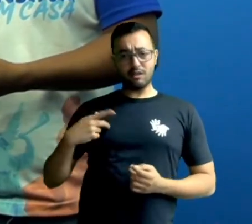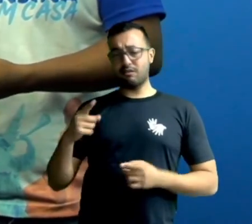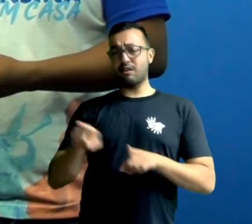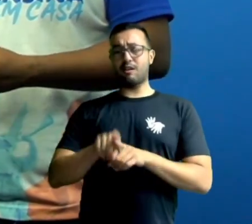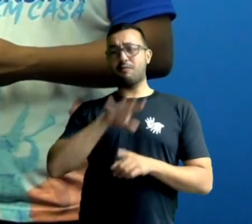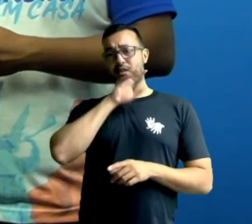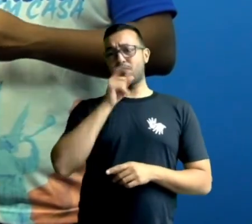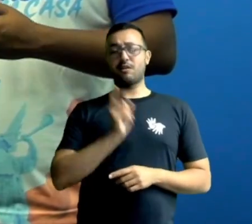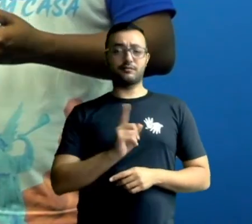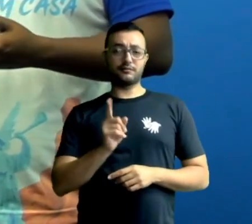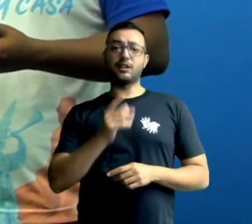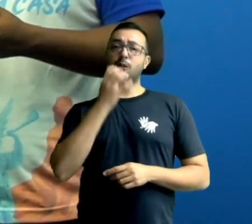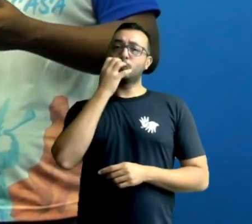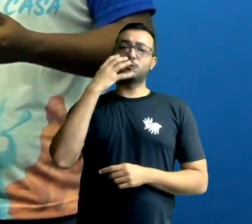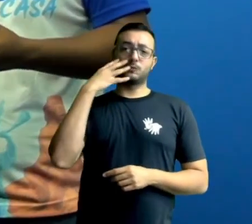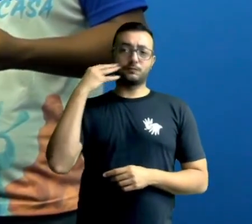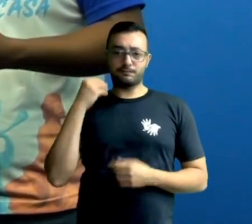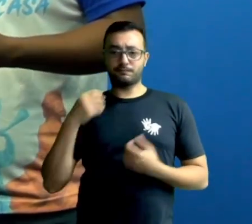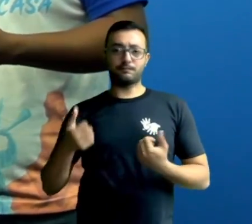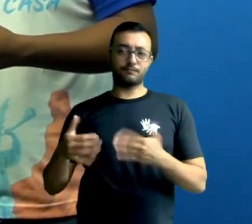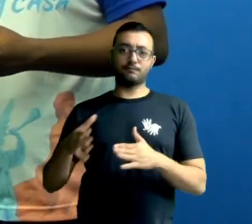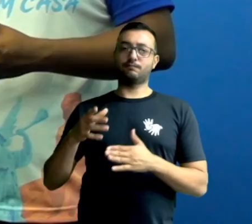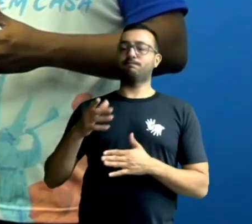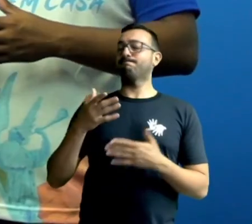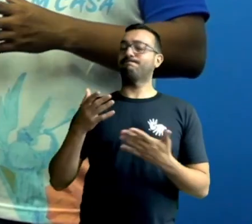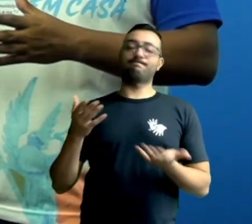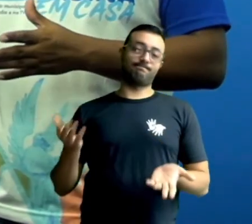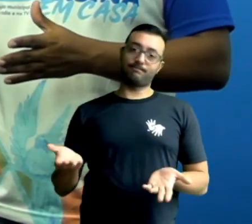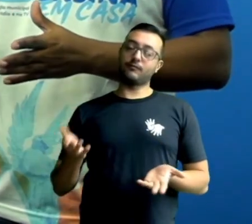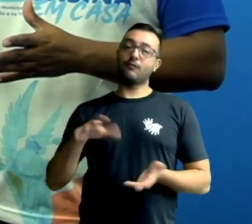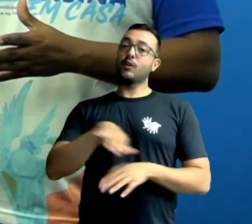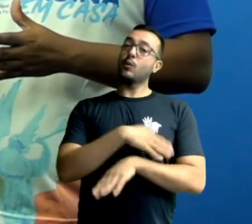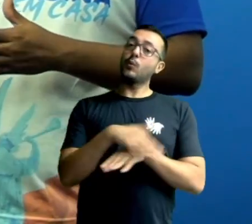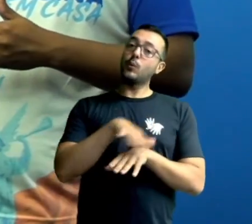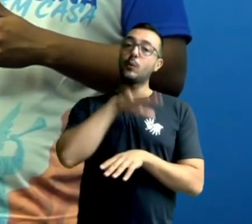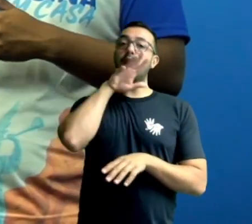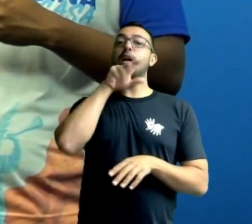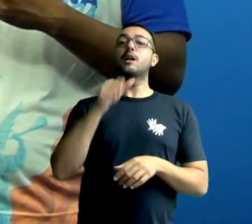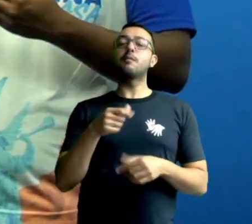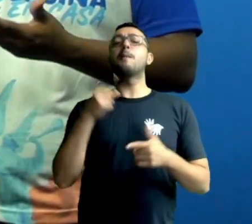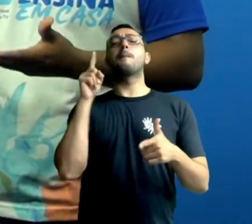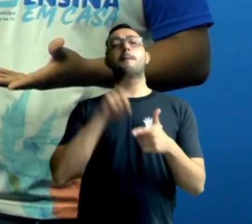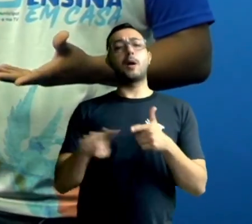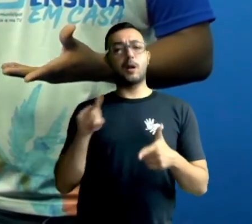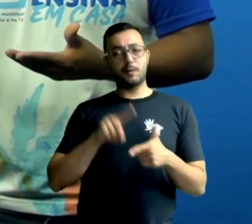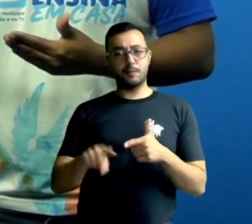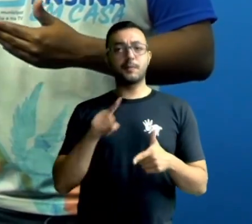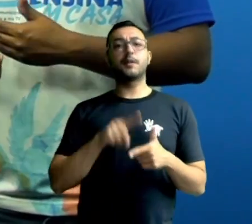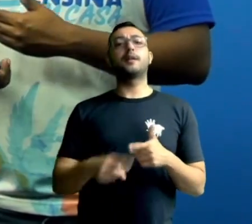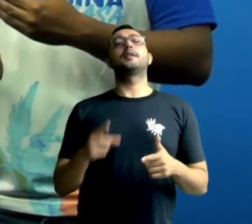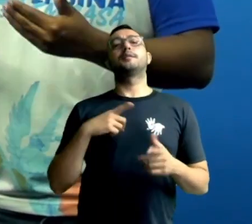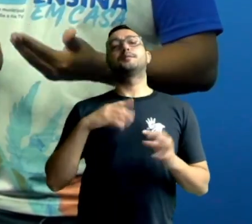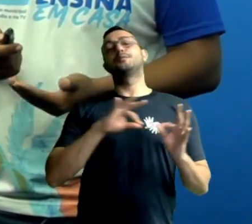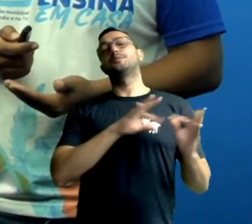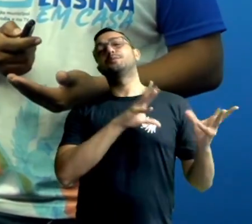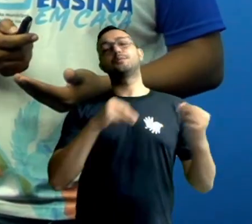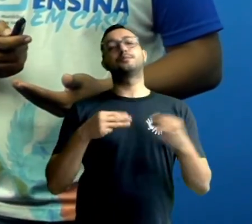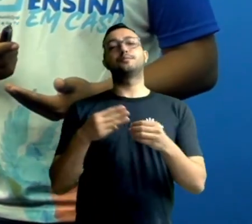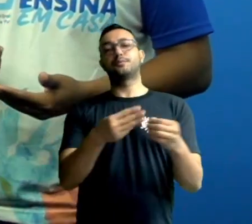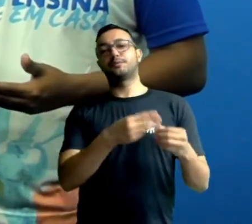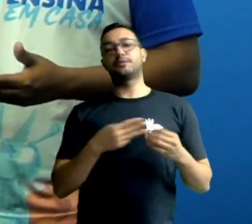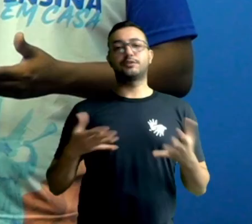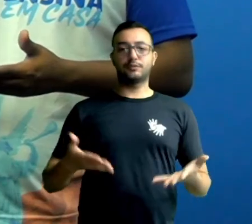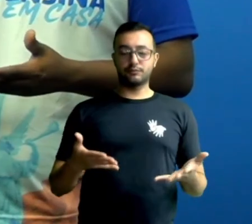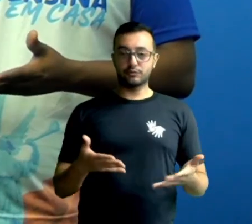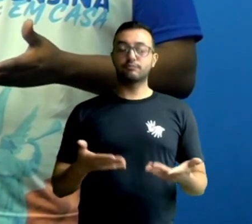animal. Tanto o cão quanto o gato ou qualquer outro animal. Animais nas ruas são um grande problema em todos os municípios hoje em